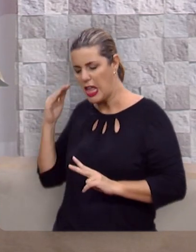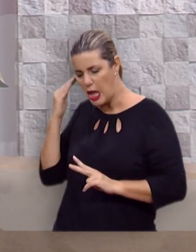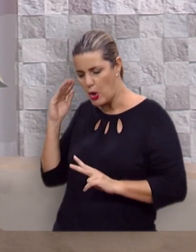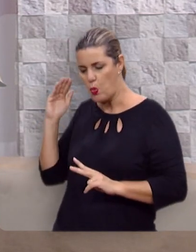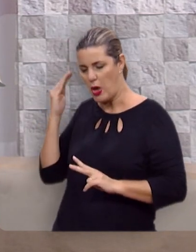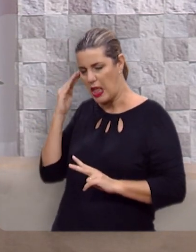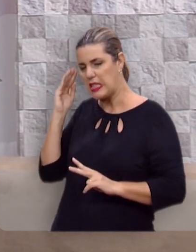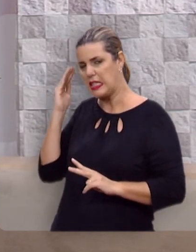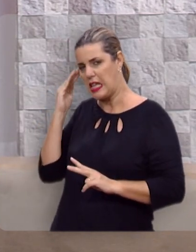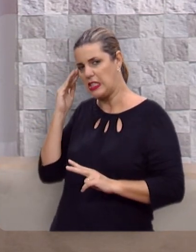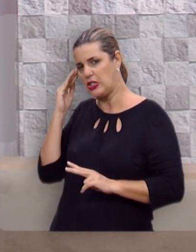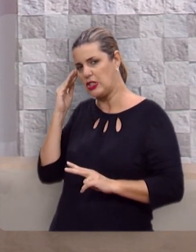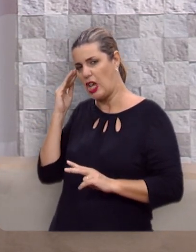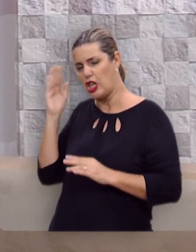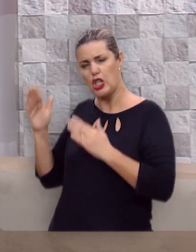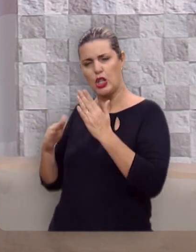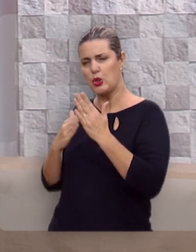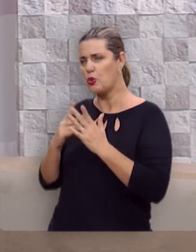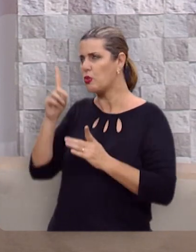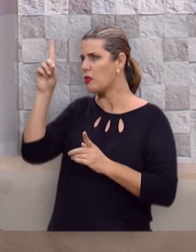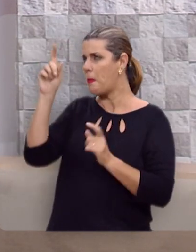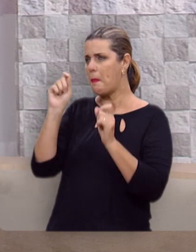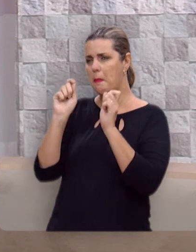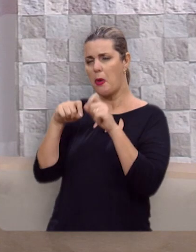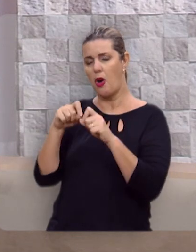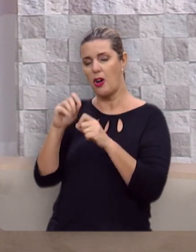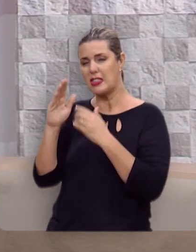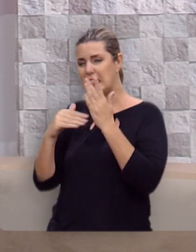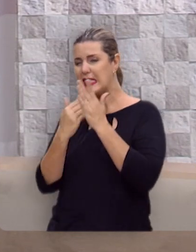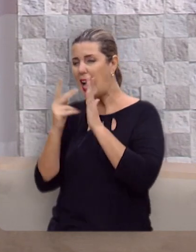diz: agora eu sei que tudo